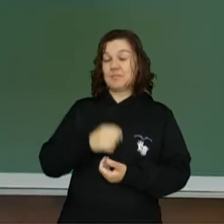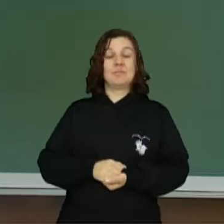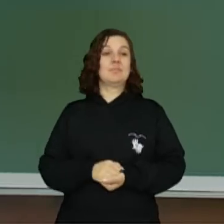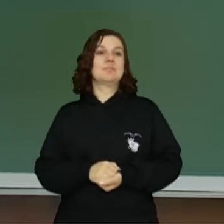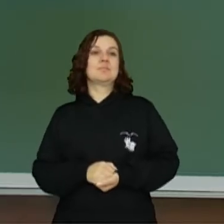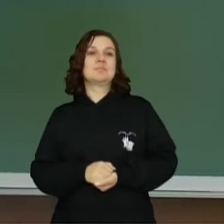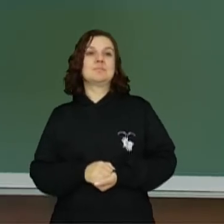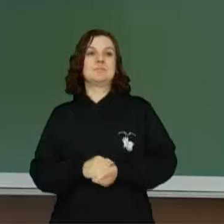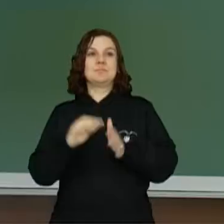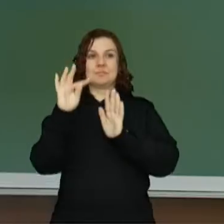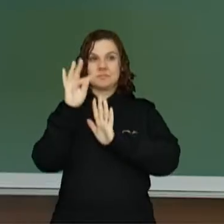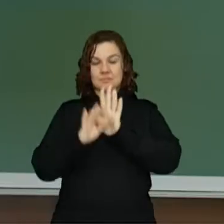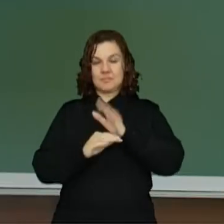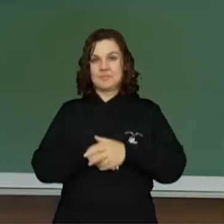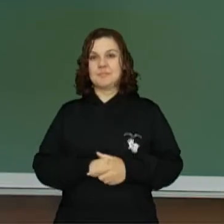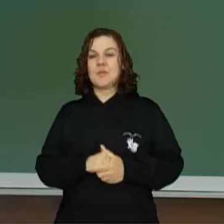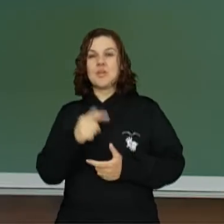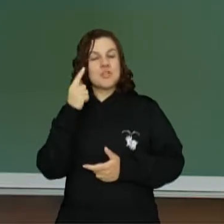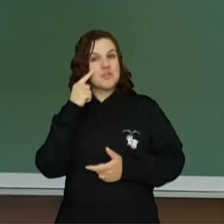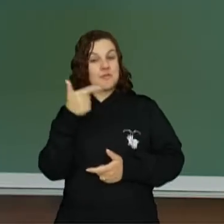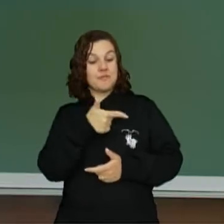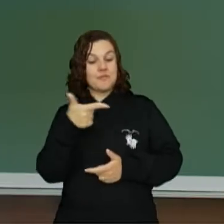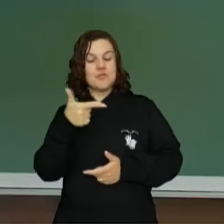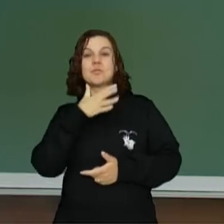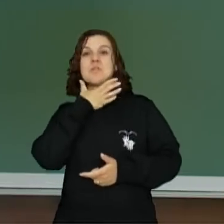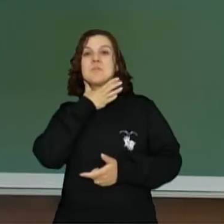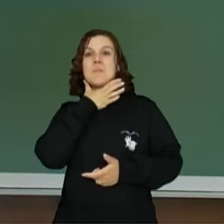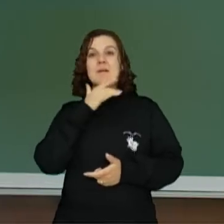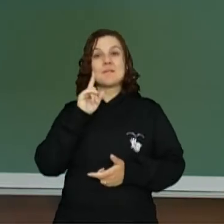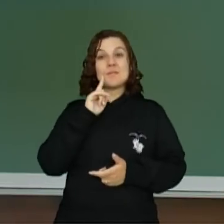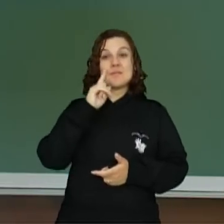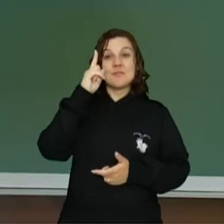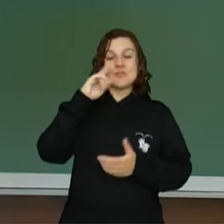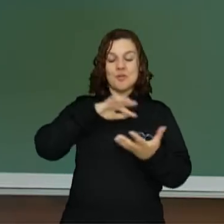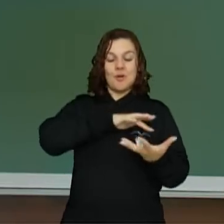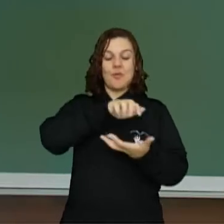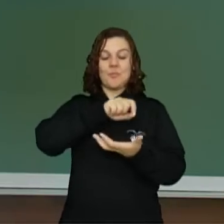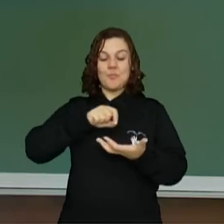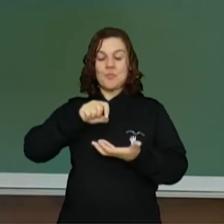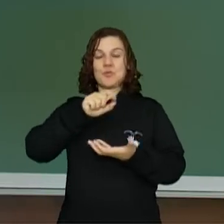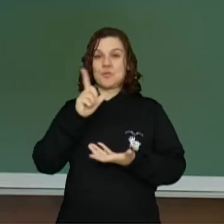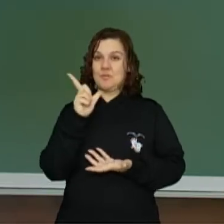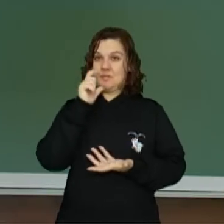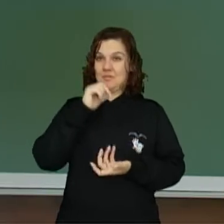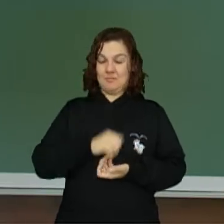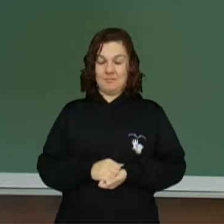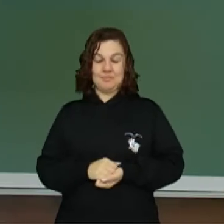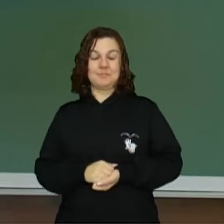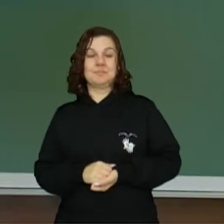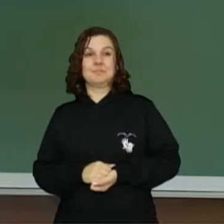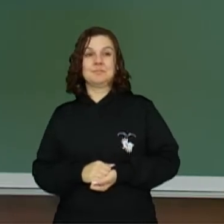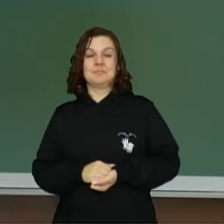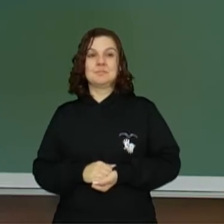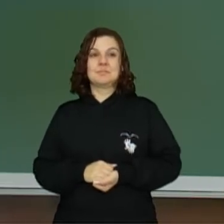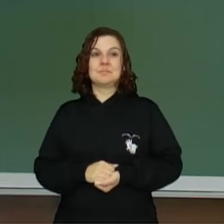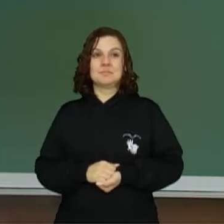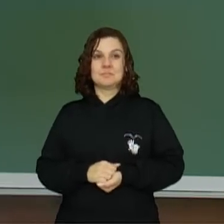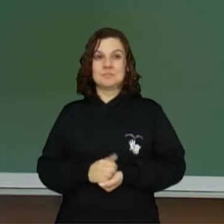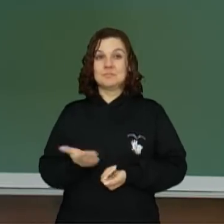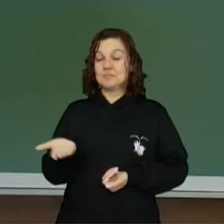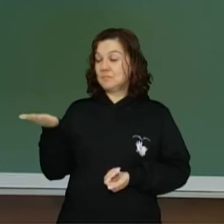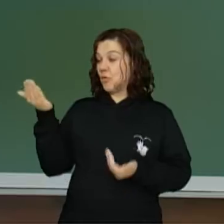o que diz esse texto. 22 de março é o Dia Mundial da Água. Então, nós temos aqui